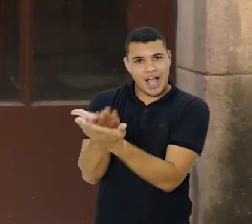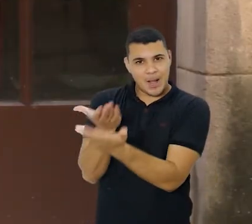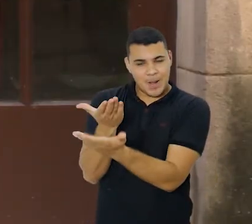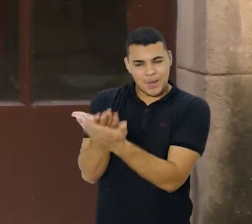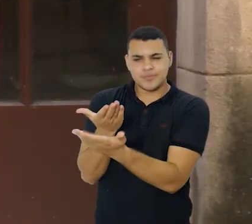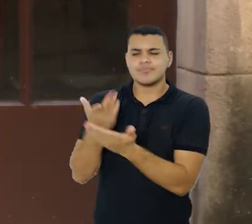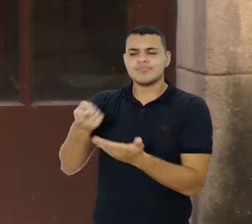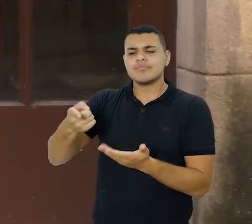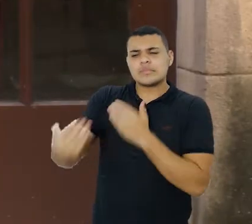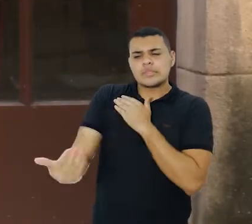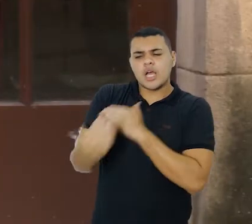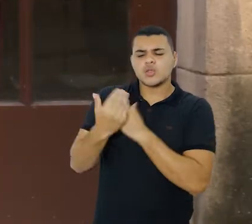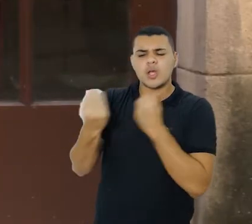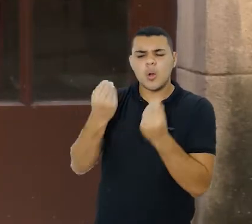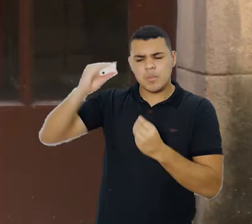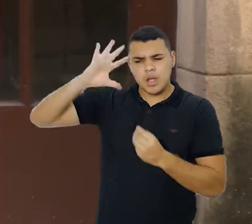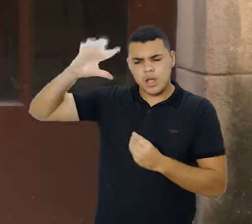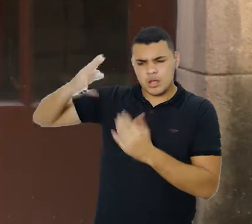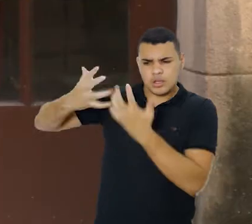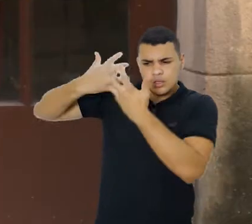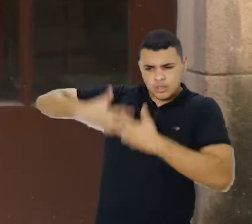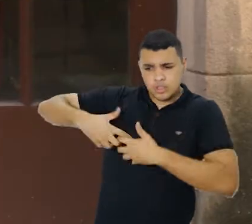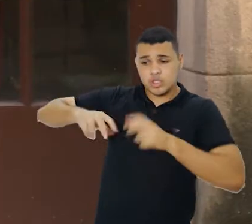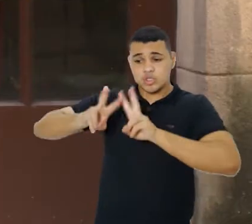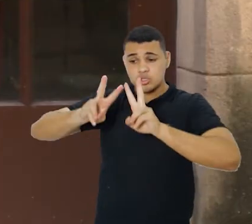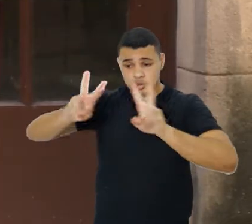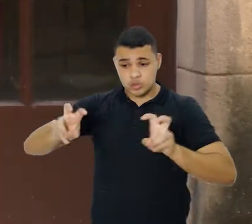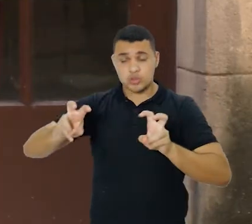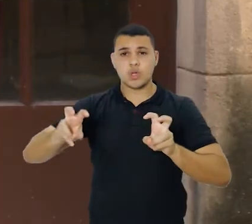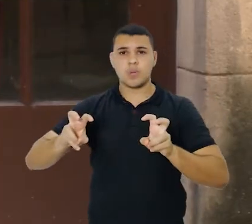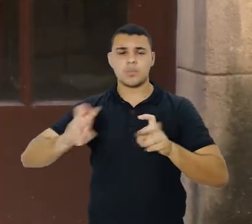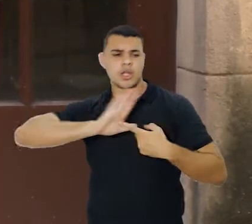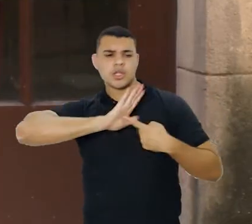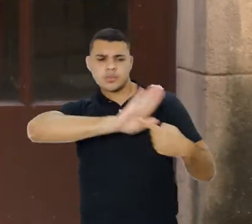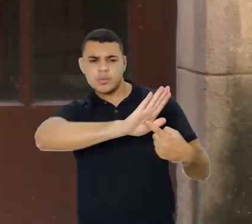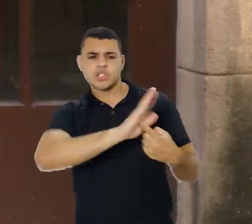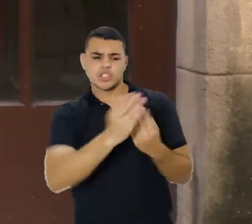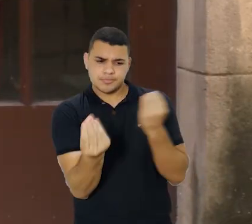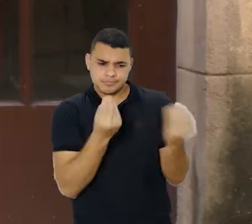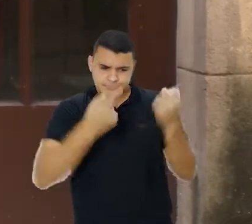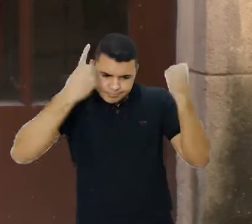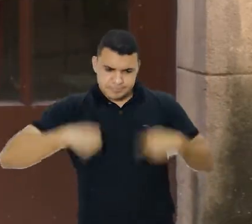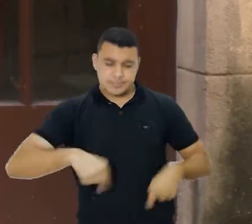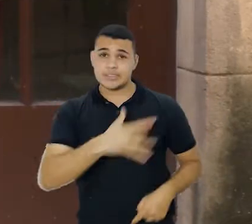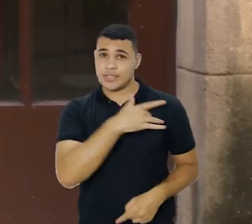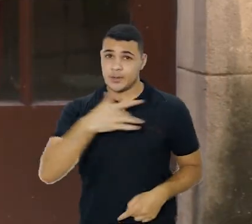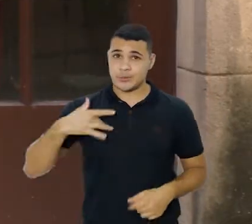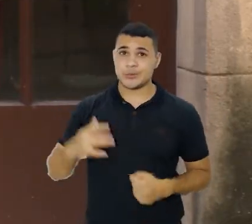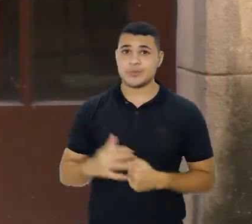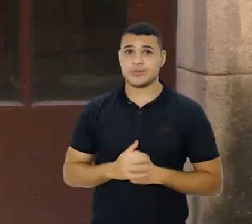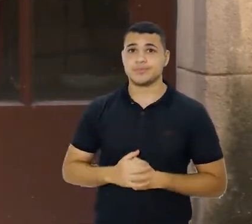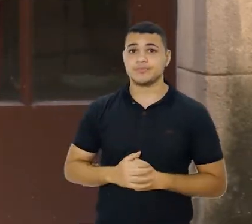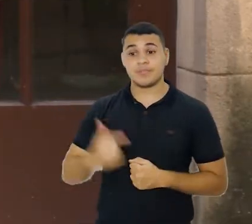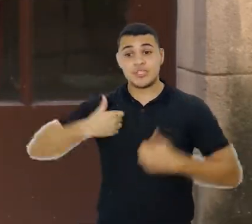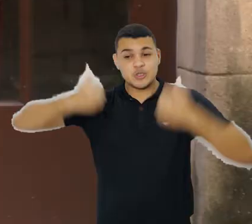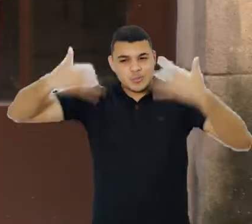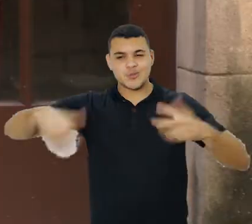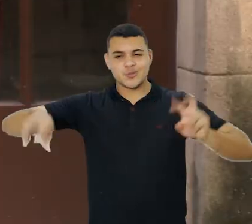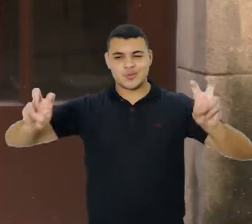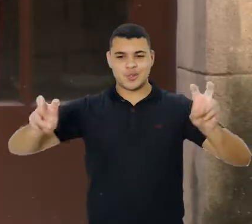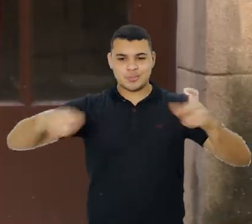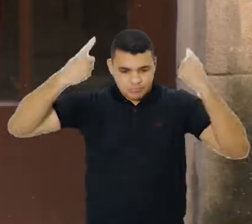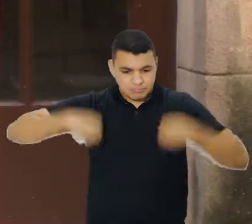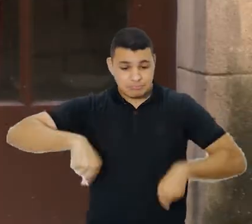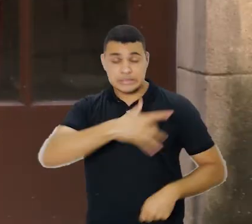que nos leva então à reflexão a respeito dos chamados indicadores de saúde. Quando a gente fala